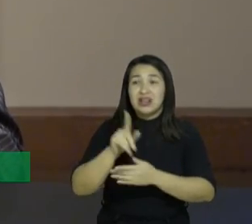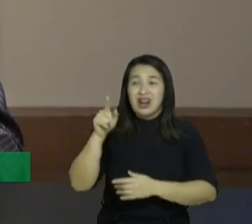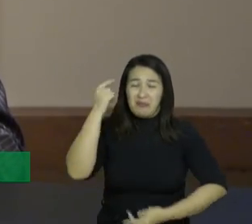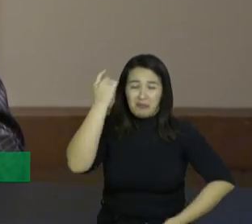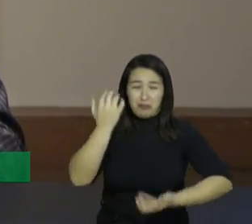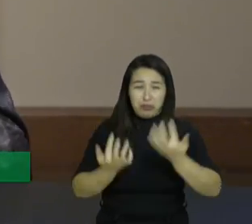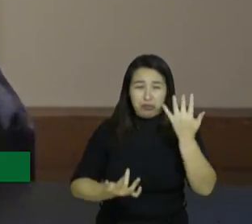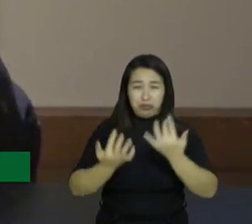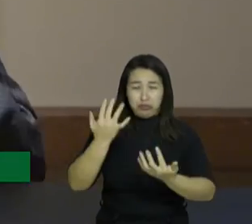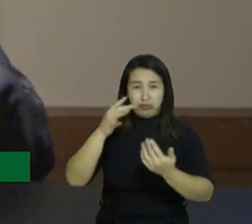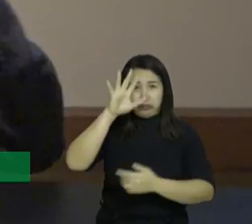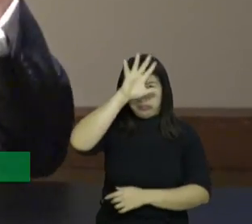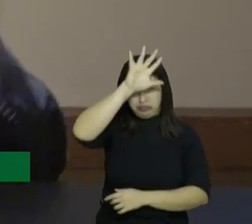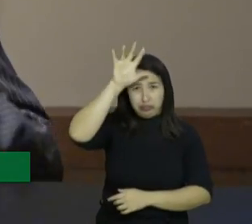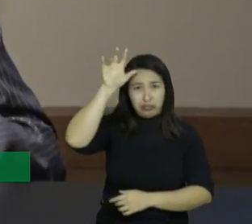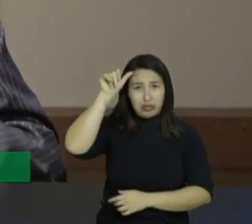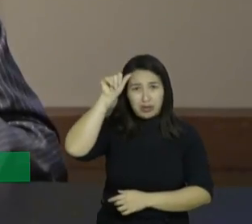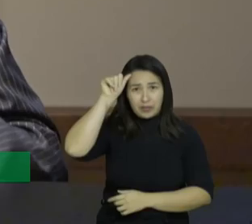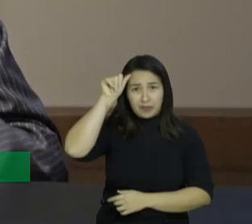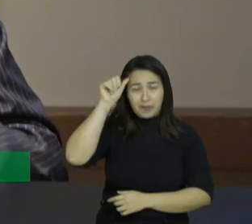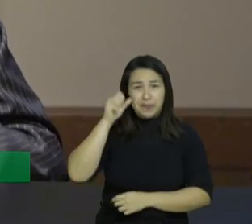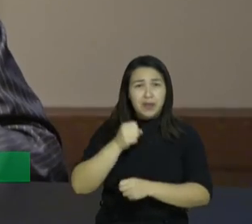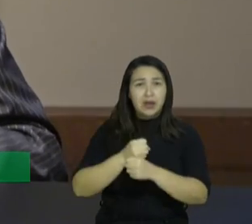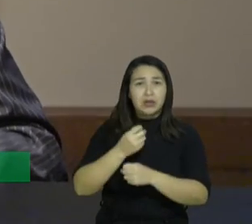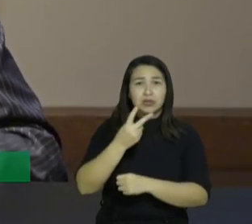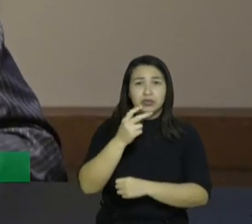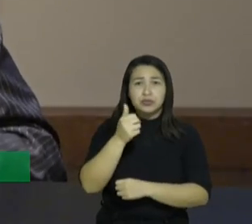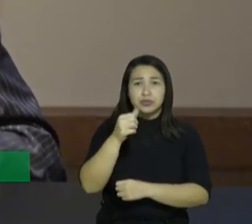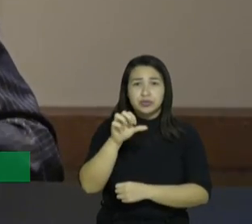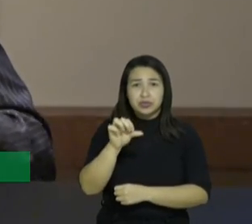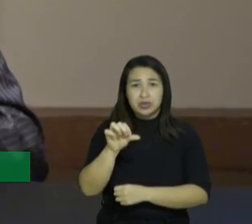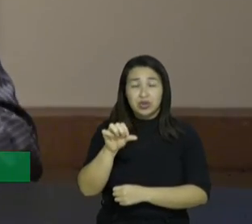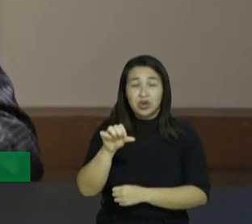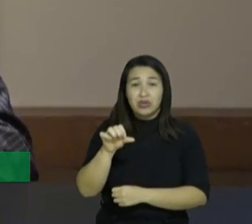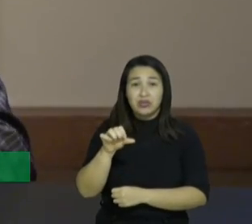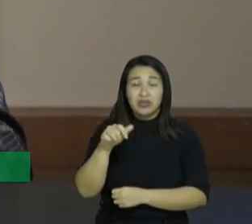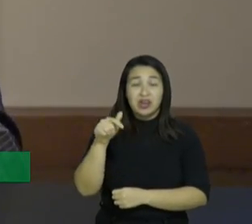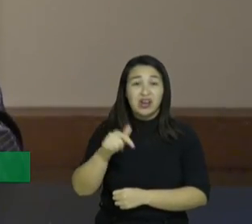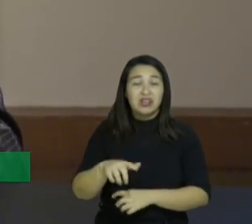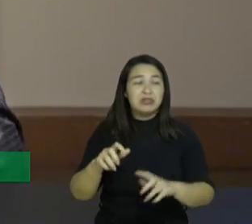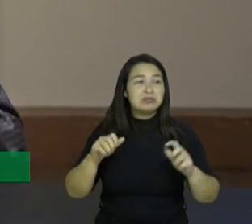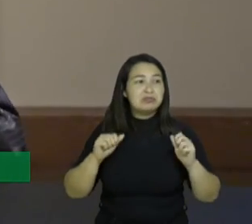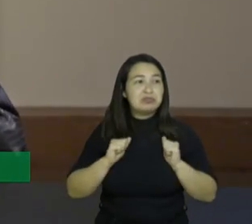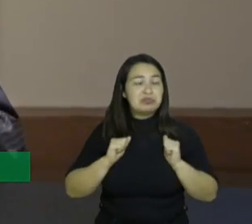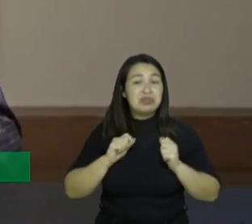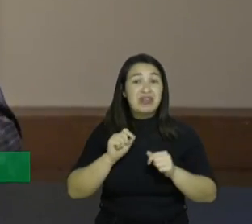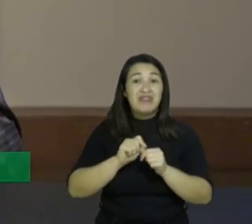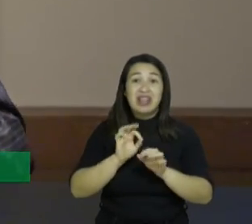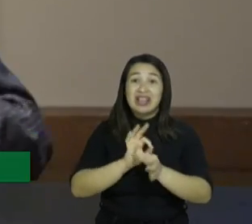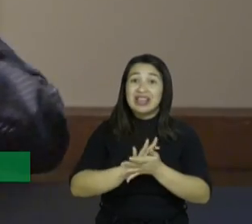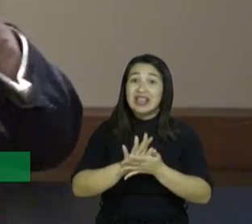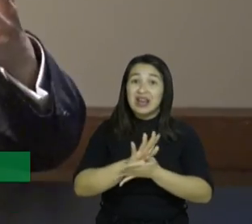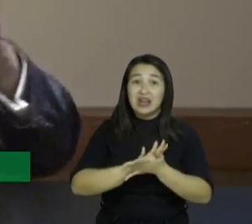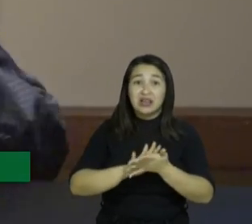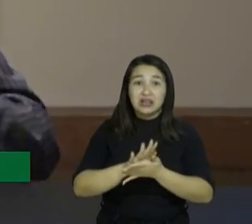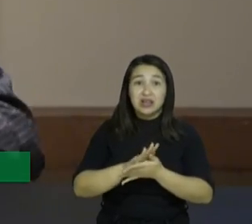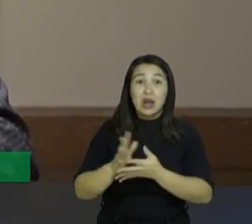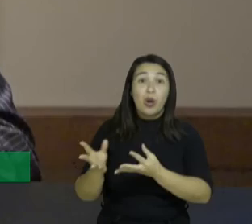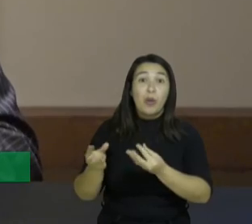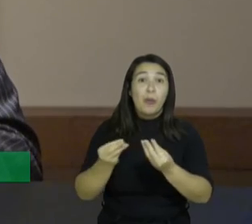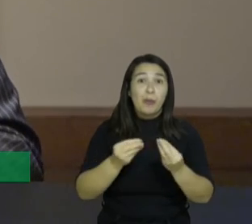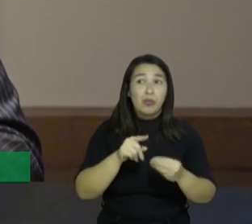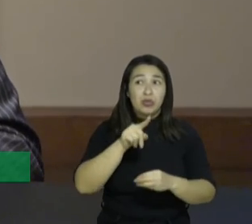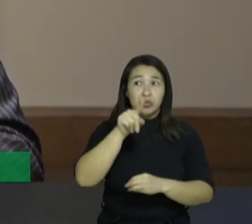2019 né no e no inverno de 2019 de maneira geral né Eh isso né levantou graves preocupações uma série de